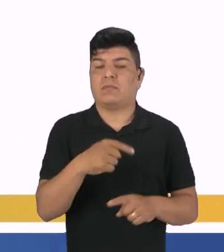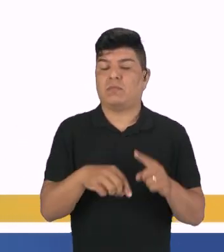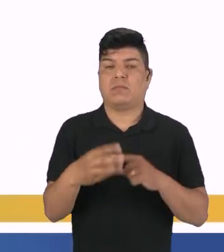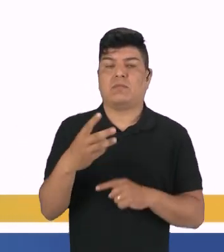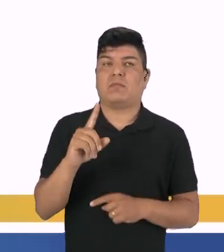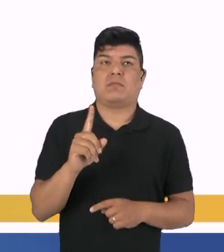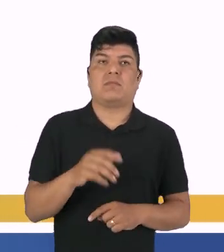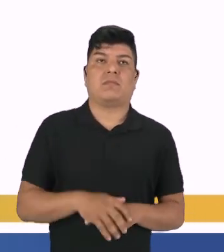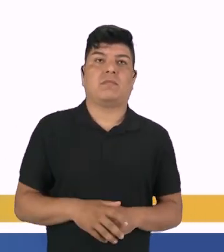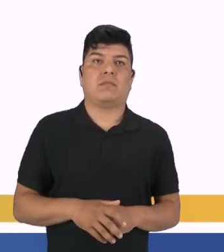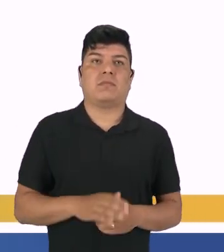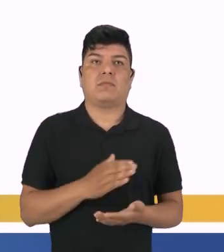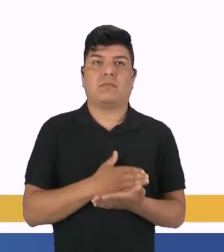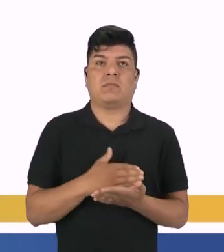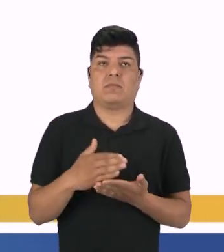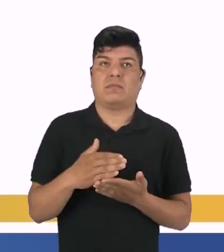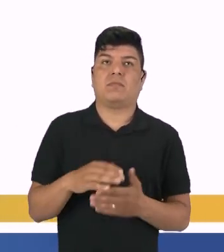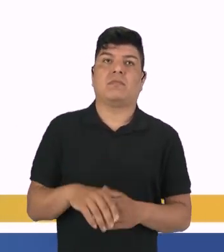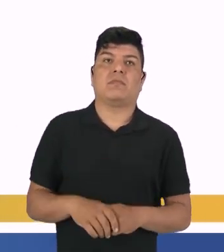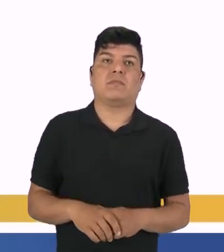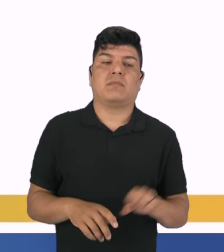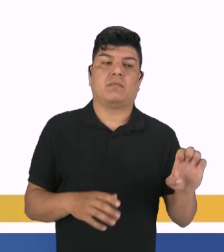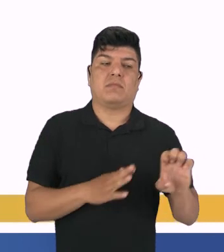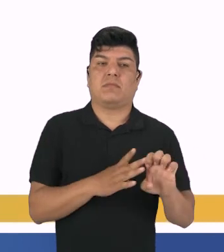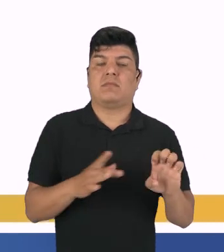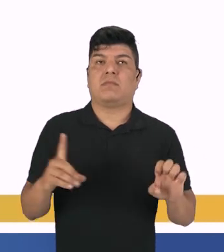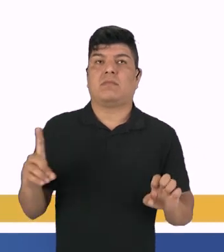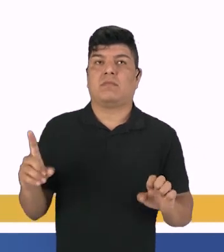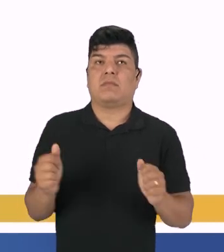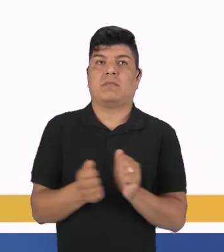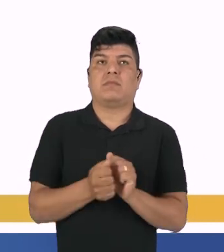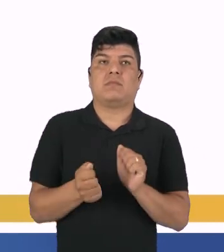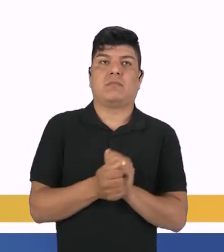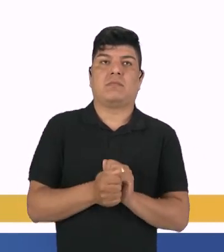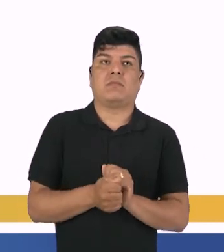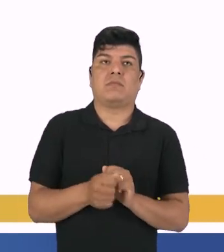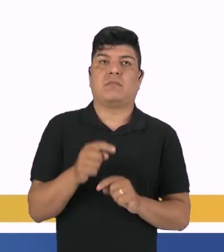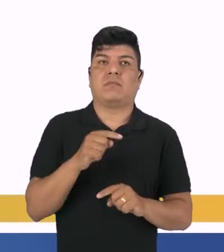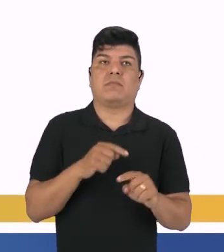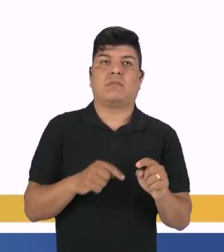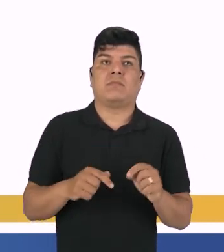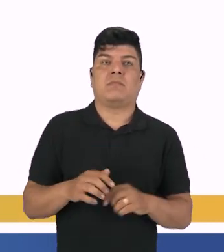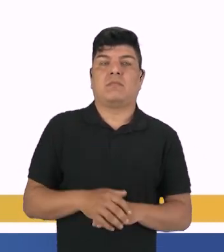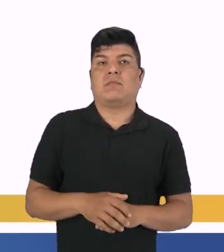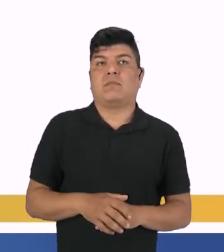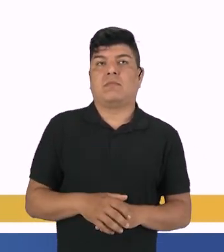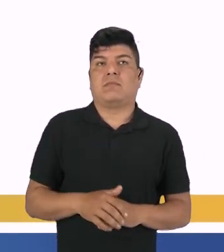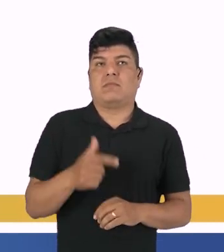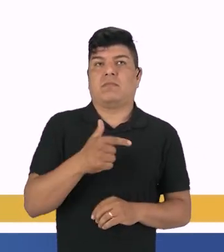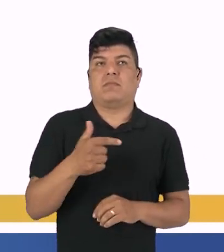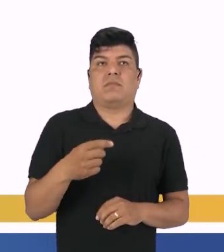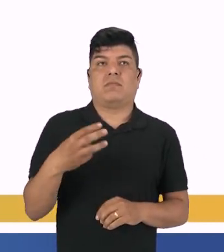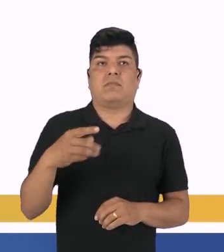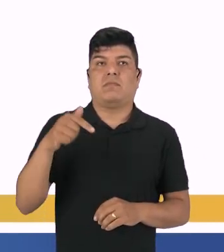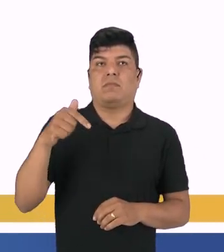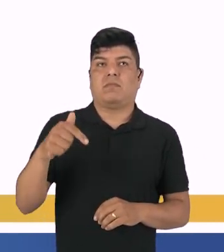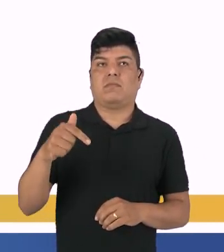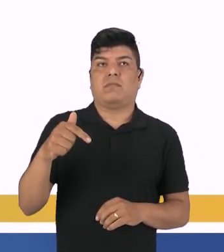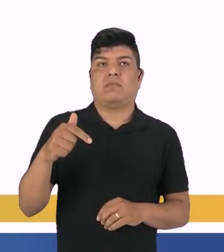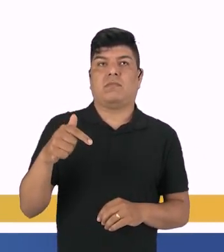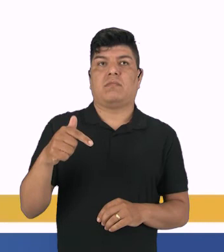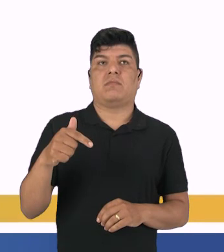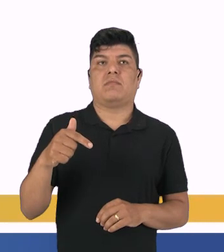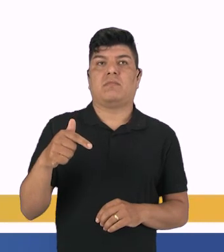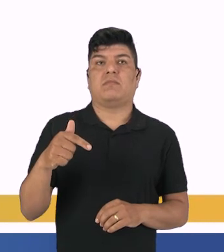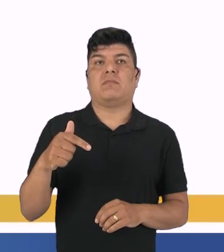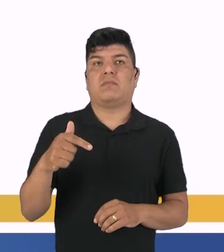divide para 3, começando aqui da esquerda para a direita. Então, vou agrupar, vou dividir 22 para 3, que vai dar 7, porque